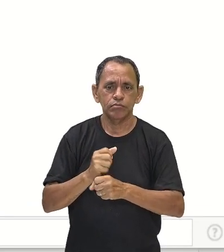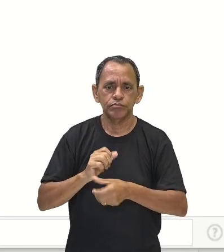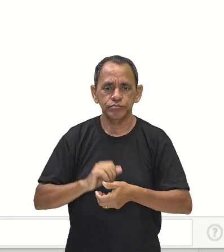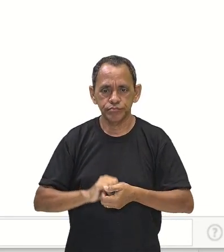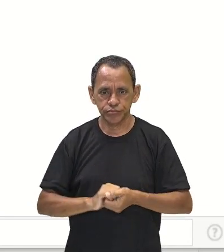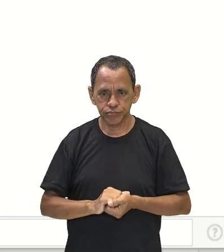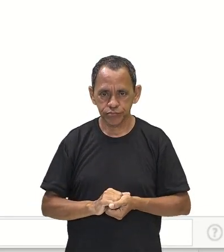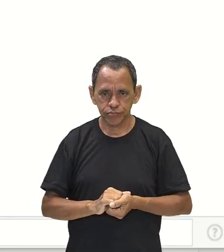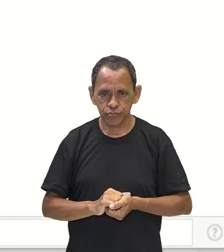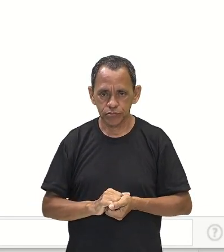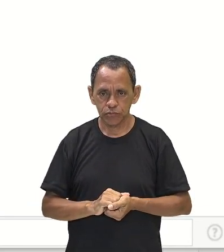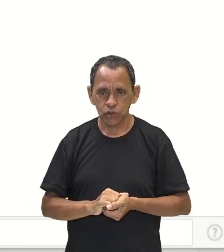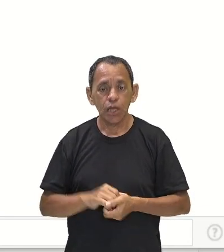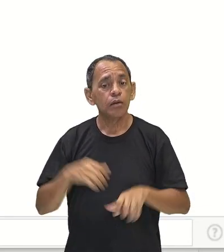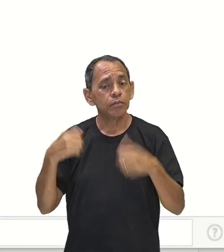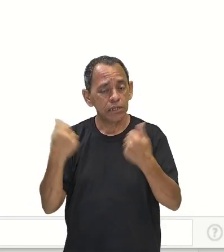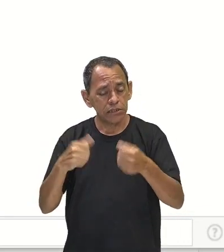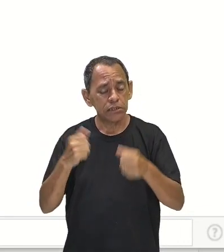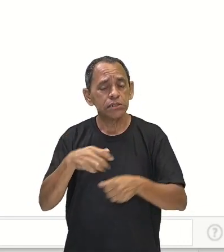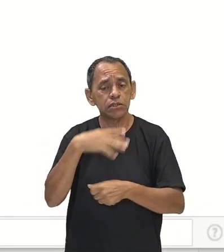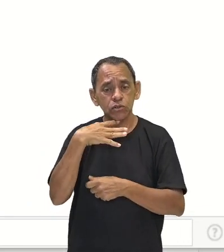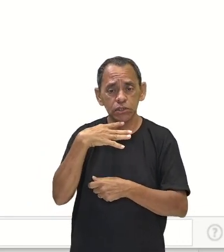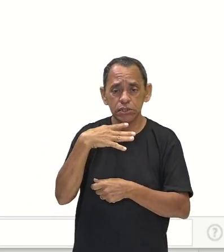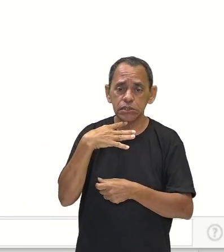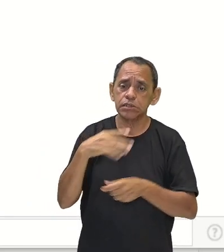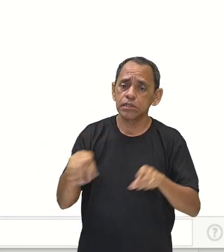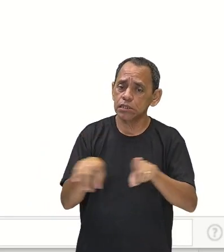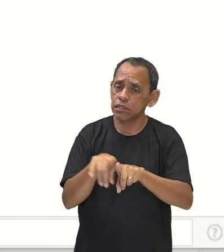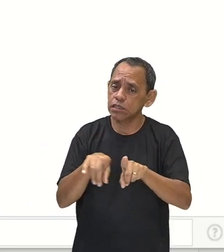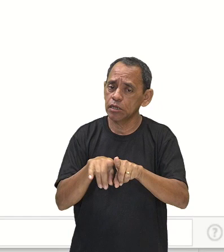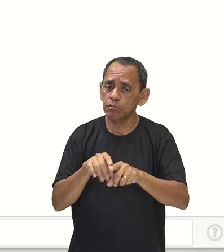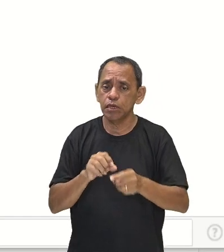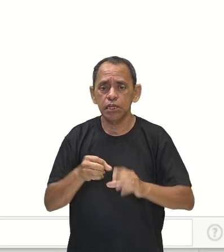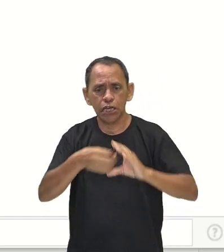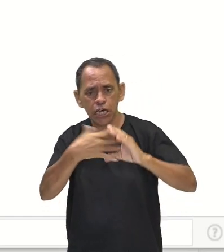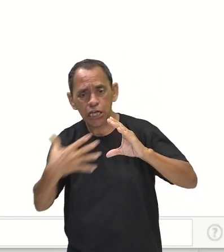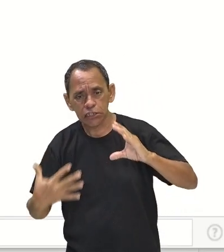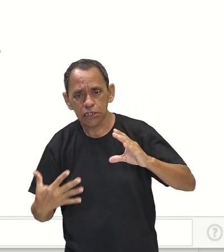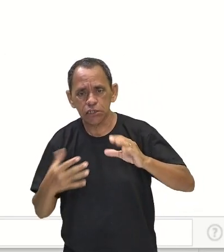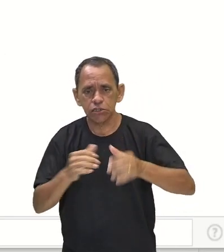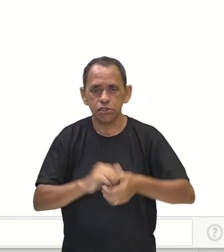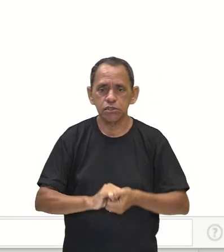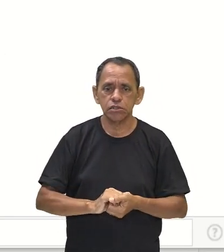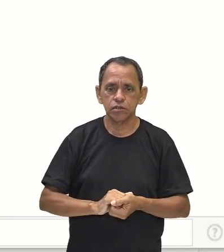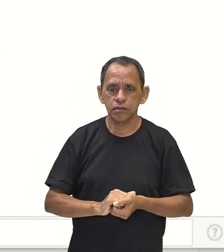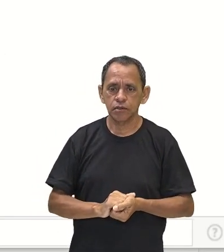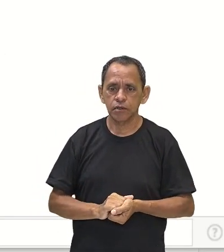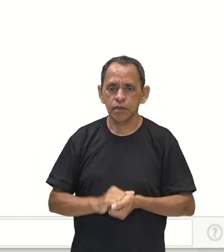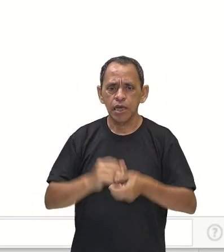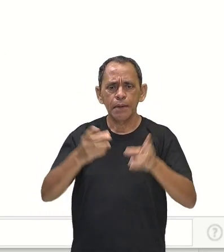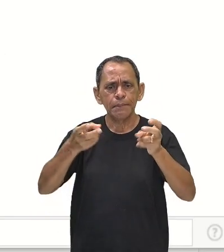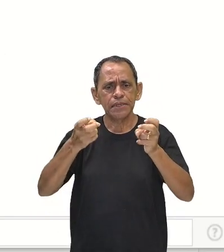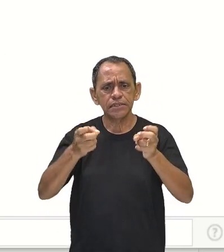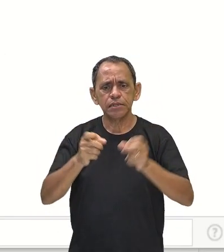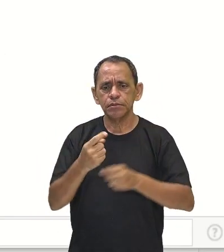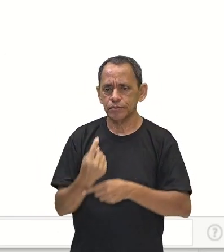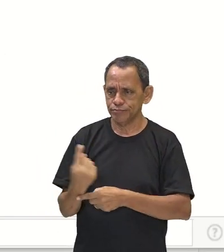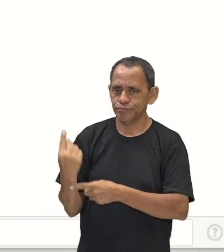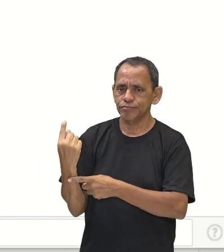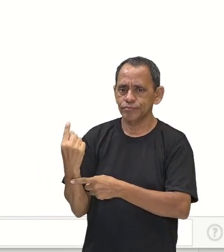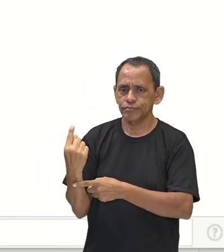é necessário que você conheça aí as suas características, olha só.